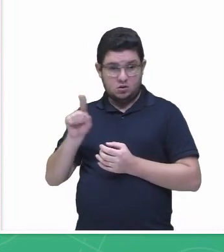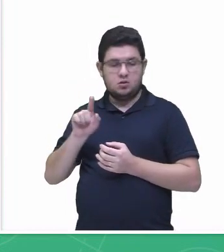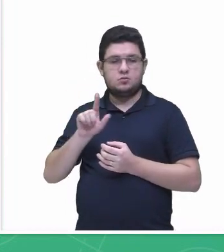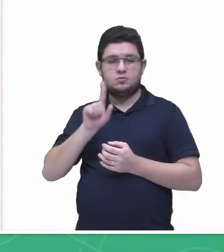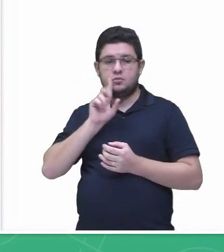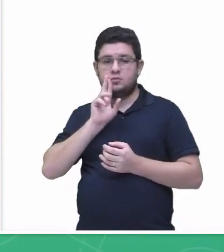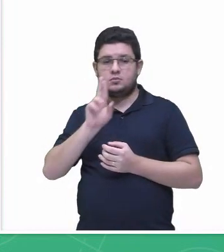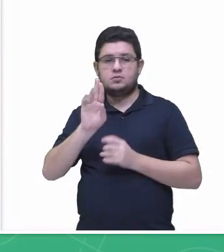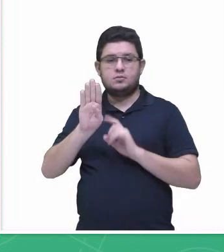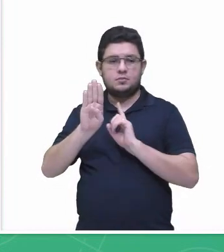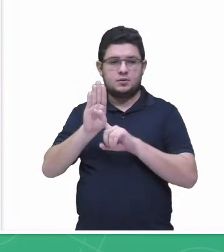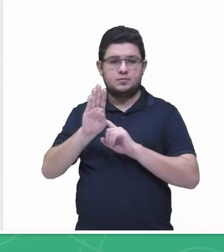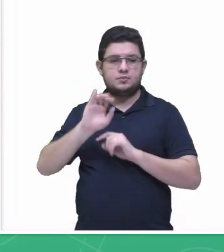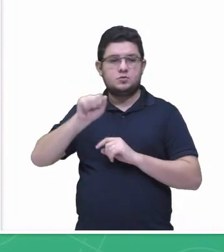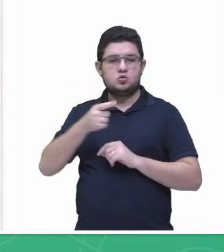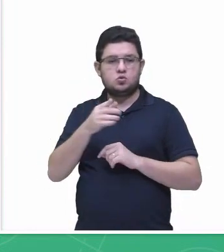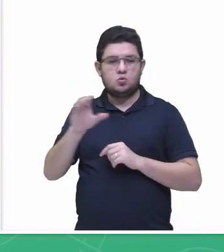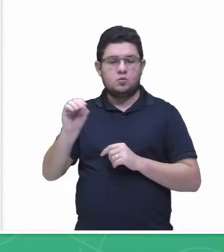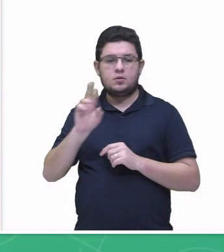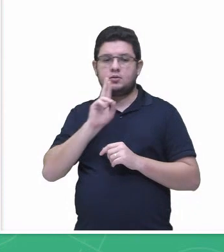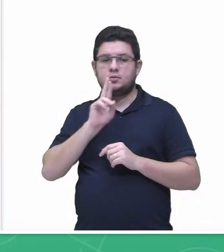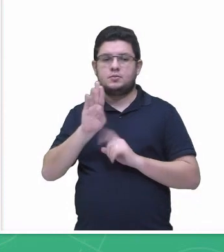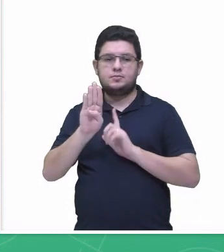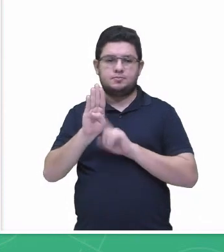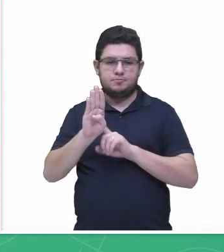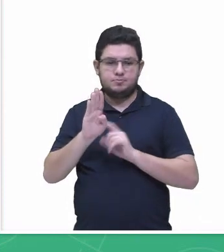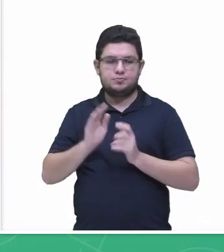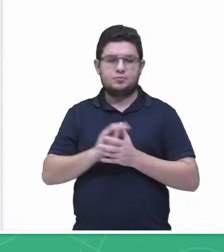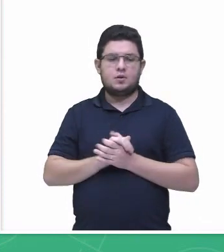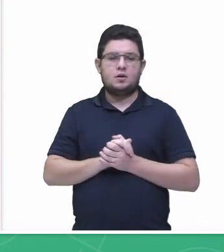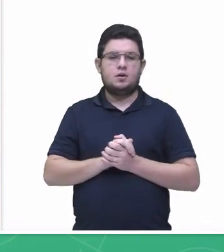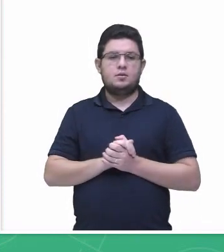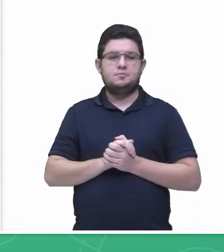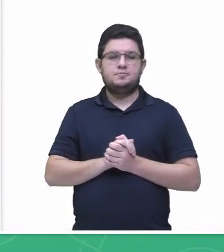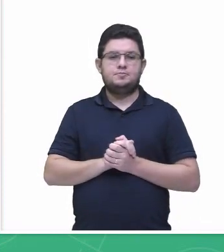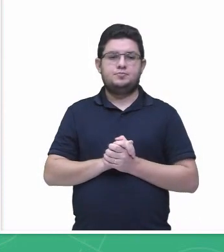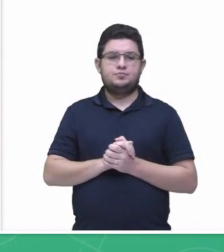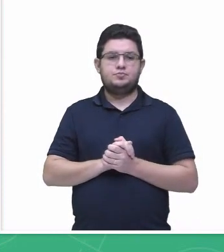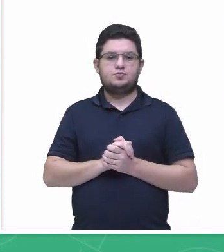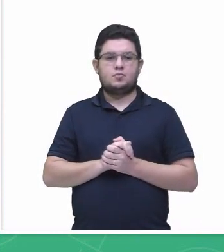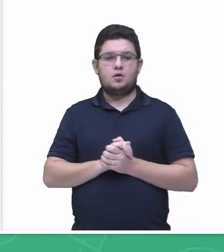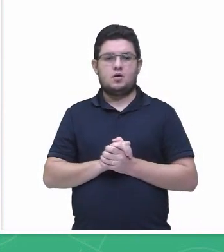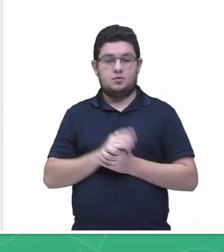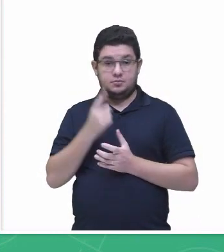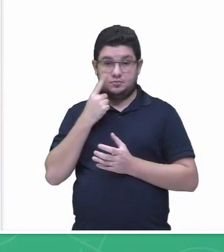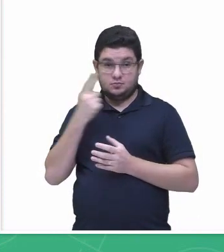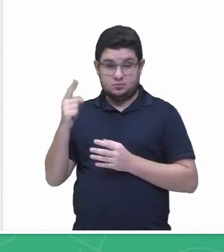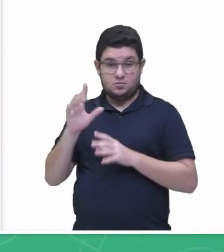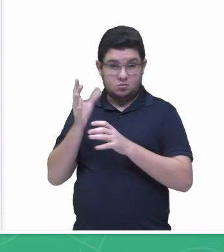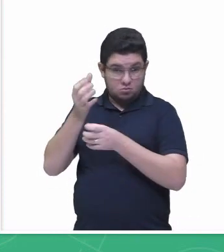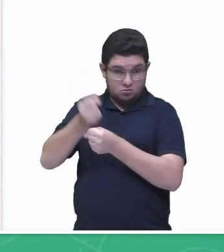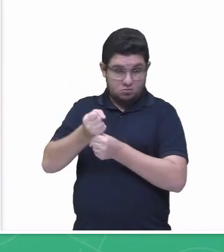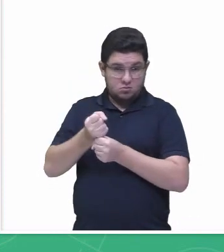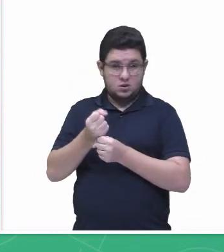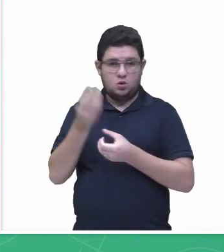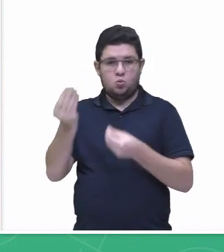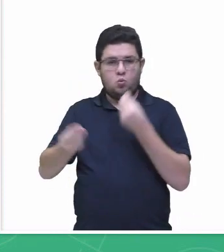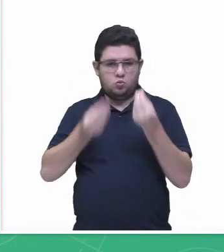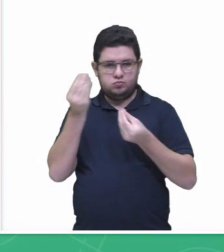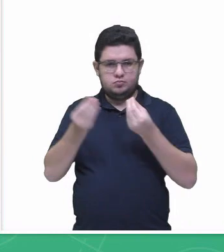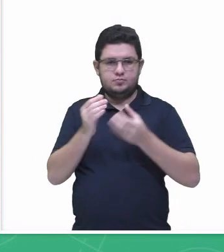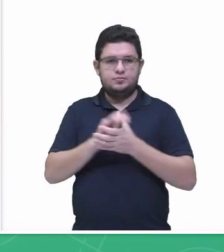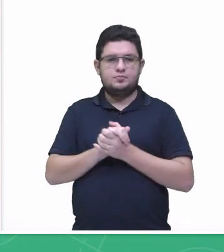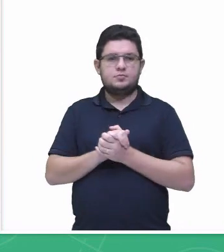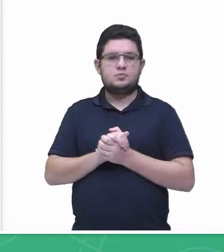já ver se é a letra B. João, letra B. Vamos lá para o cálculo dessa questão. Então, o que